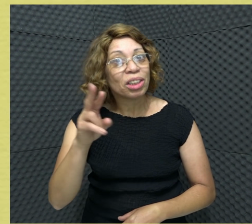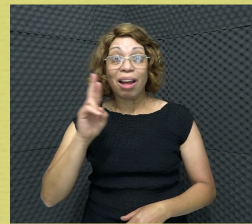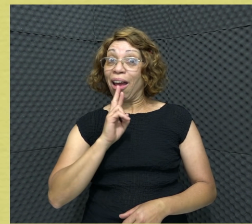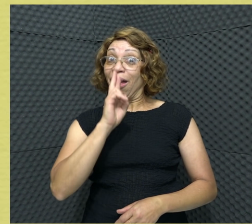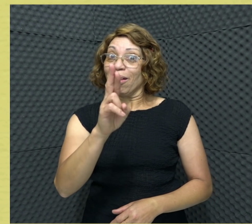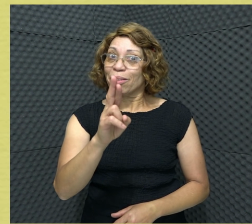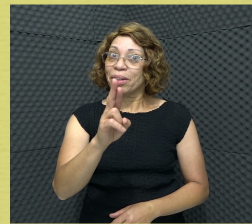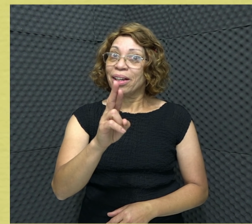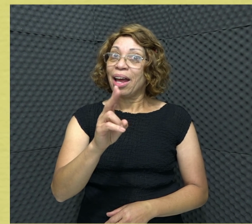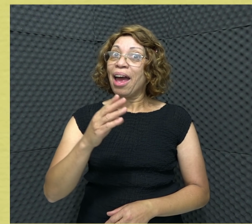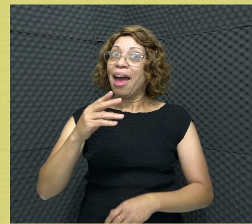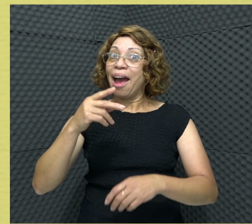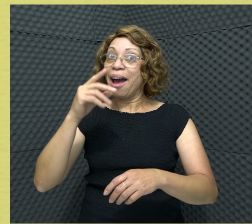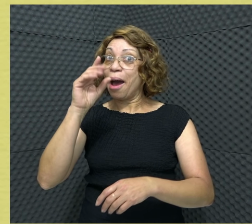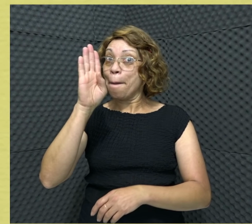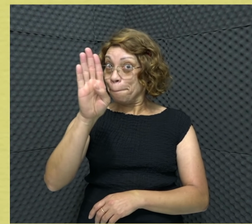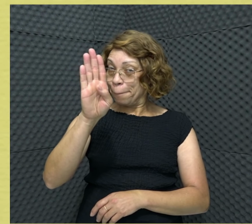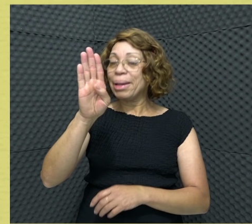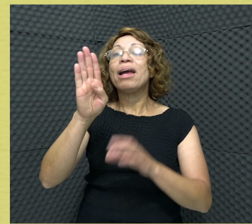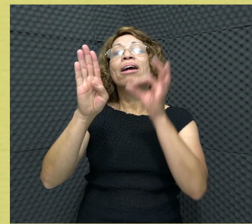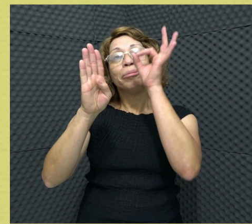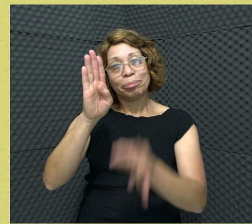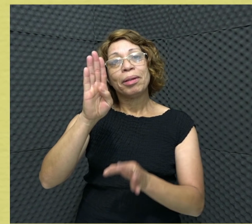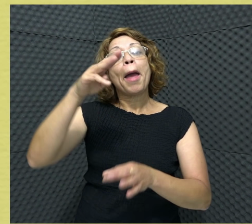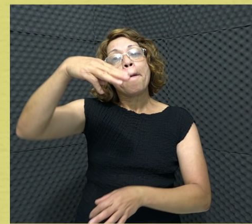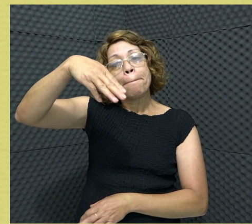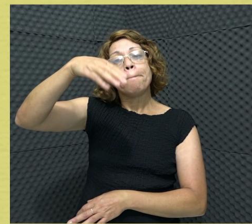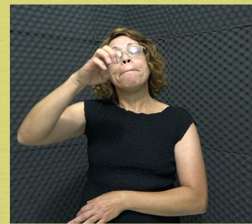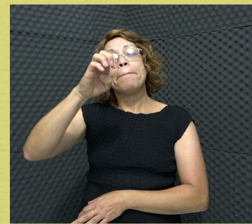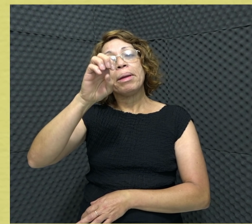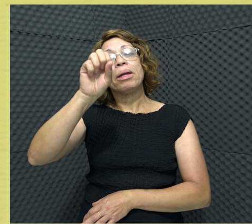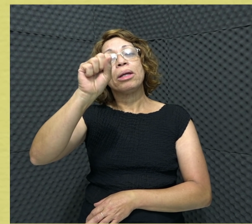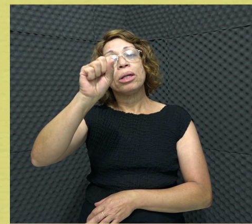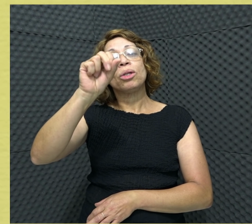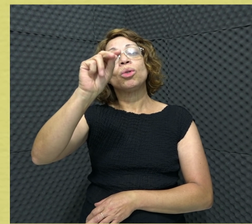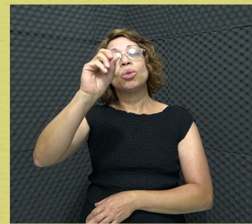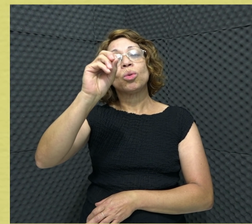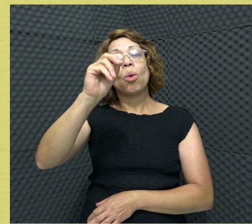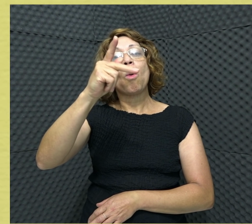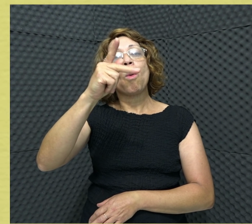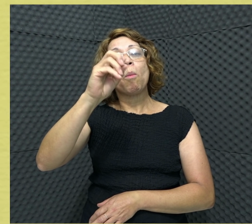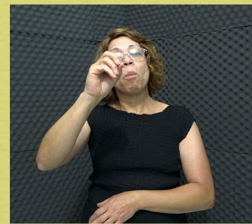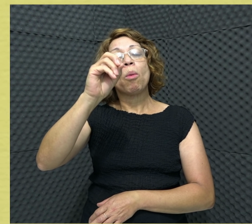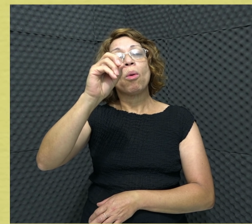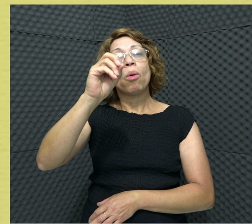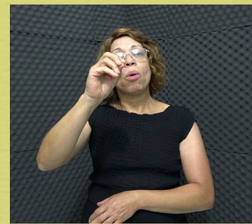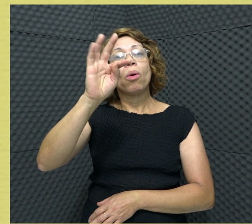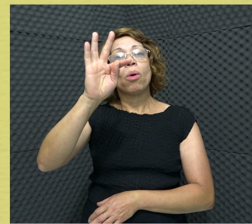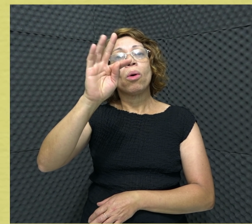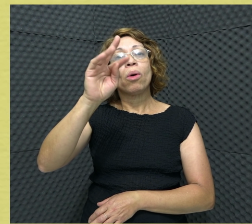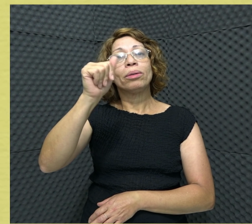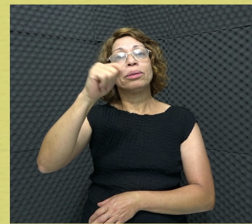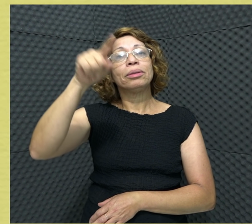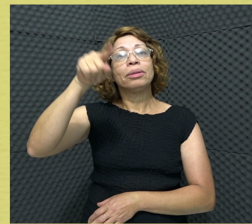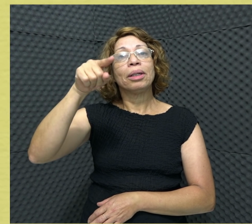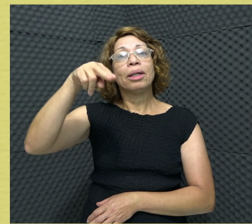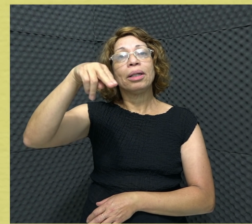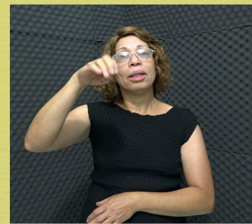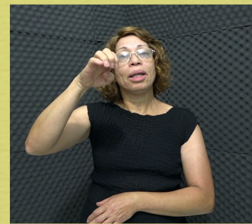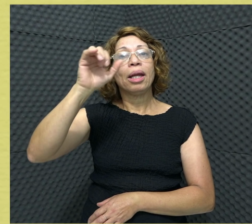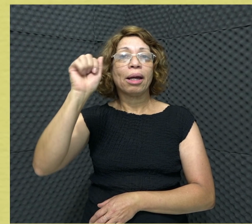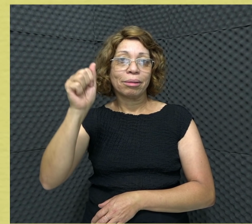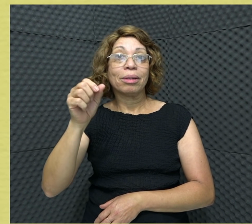Pois muito bem, se você respondeu que é a letra B, você acertou, é a Mesopotâmia. Quando nós estudamos sobre a